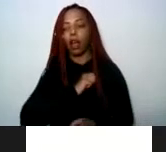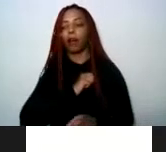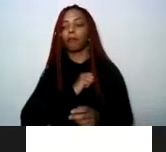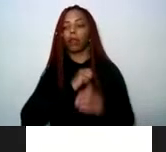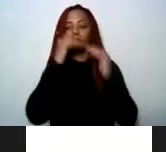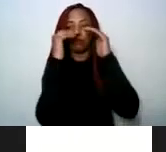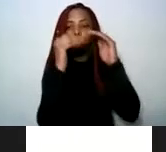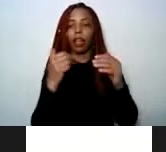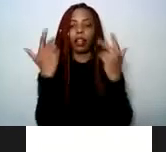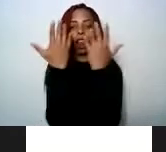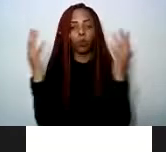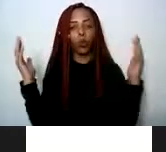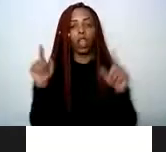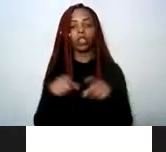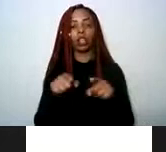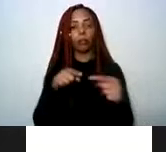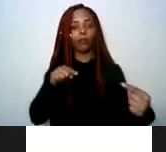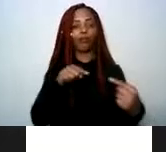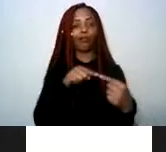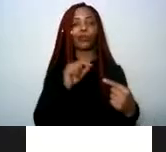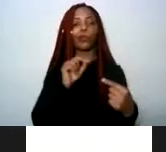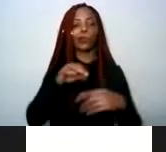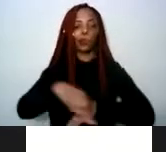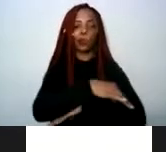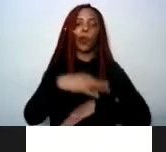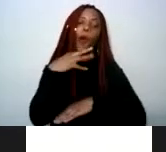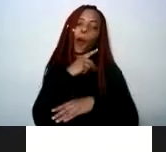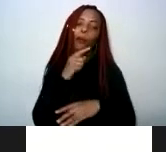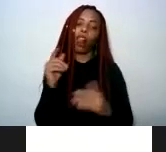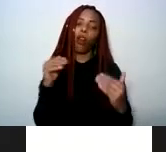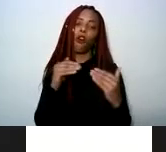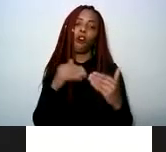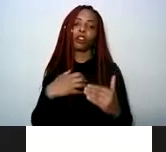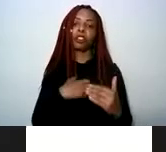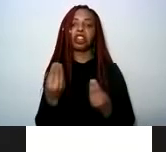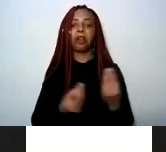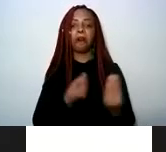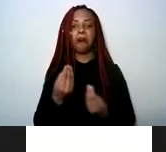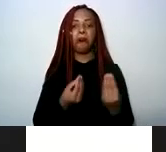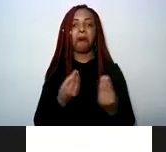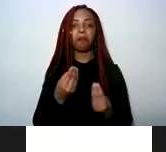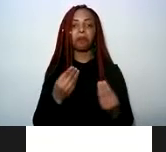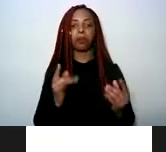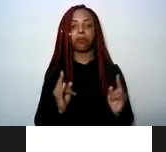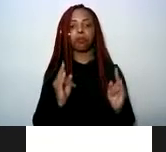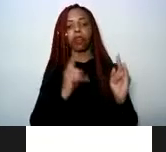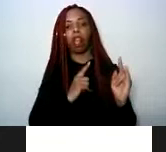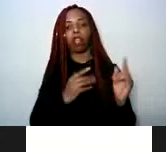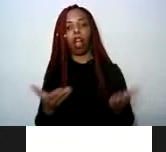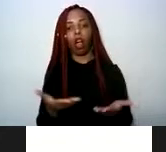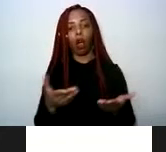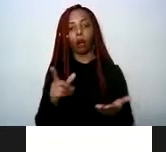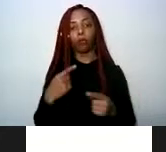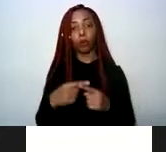arquitetura ela provavelmente não se oporia ao estado que o edifício do mausoléu se tornou ele também se tornou um edifício jardim